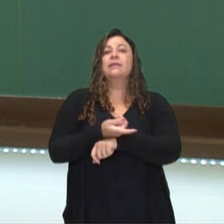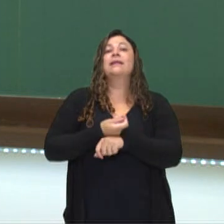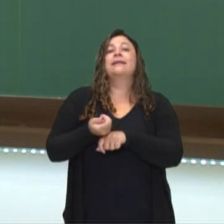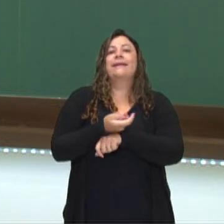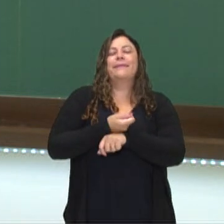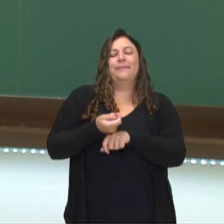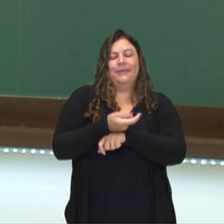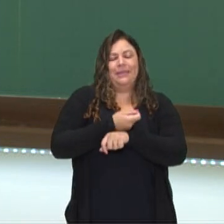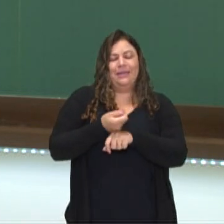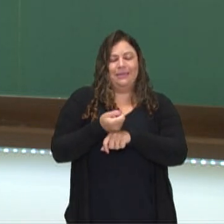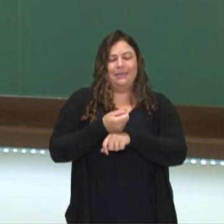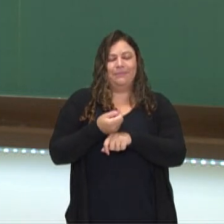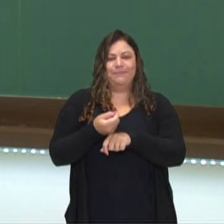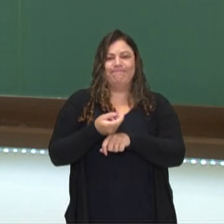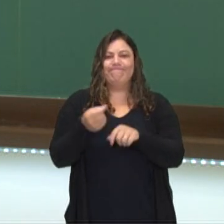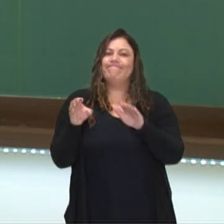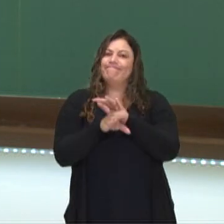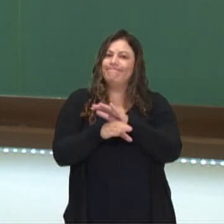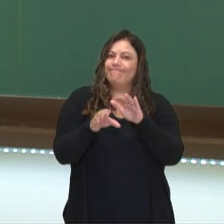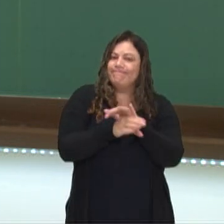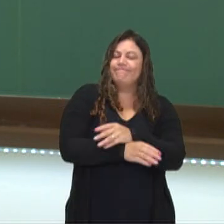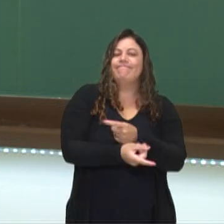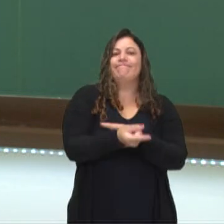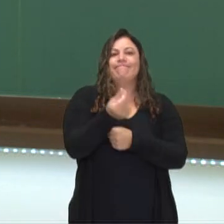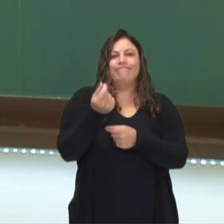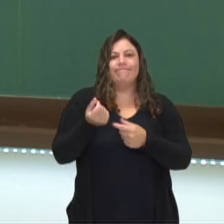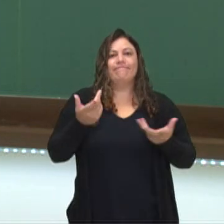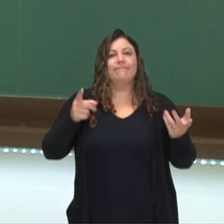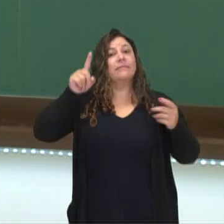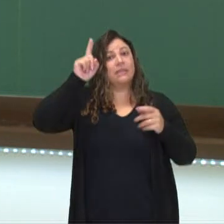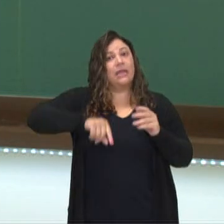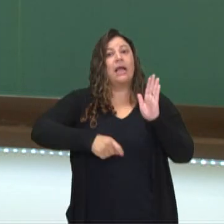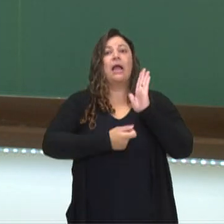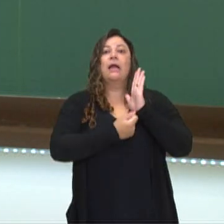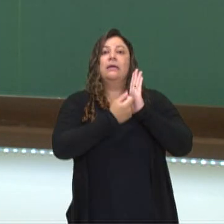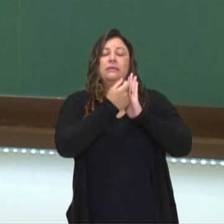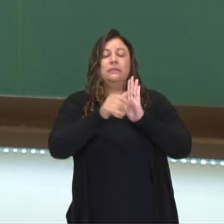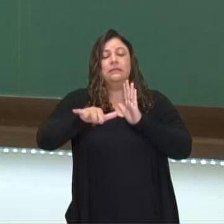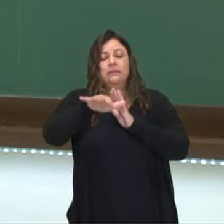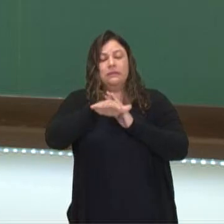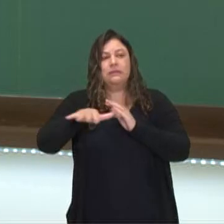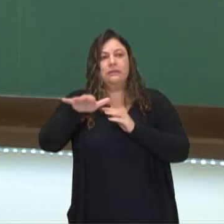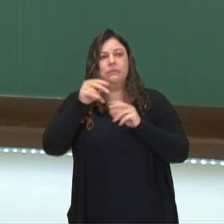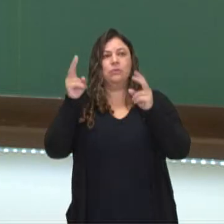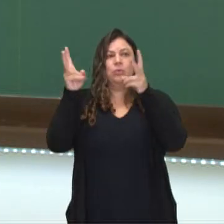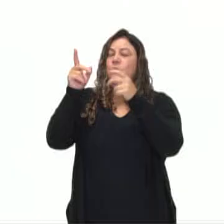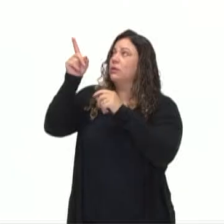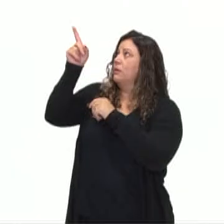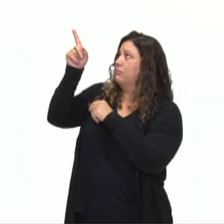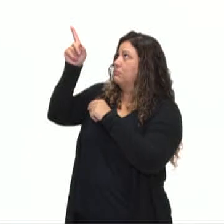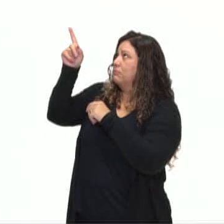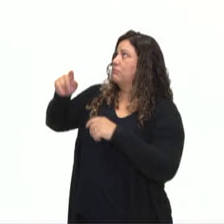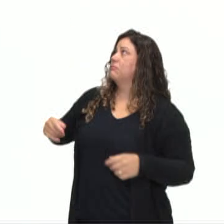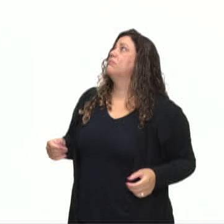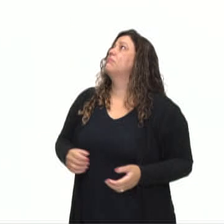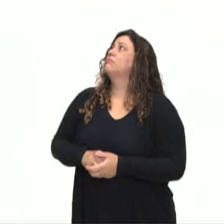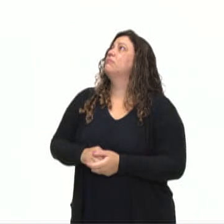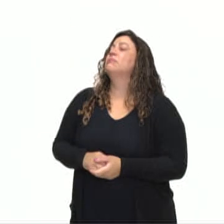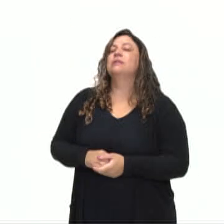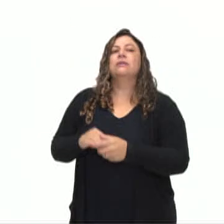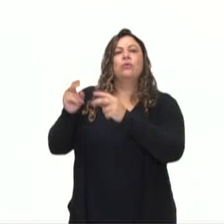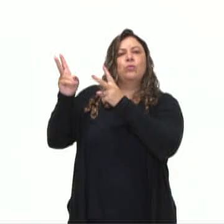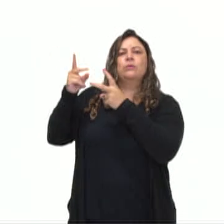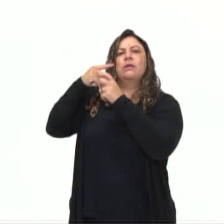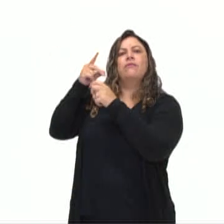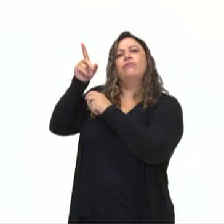capitalizar recursos. Então, a Bolsa de Valores é esse espaço. Aqui, a imagem que você vê do lado esquerdo da sua tela mostra